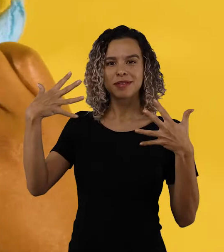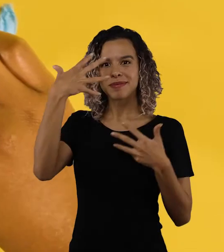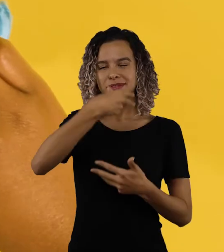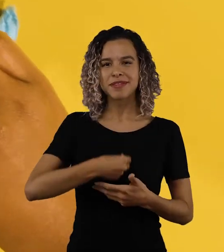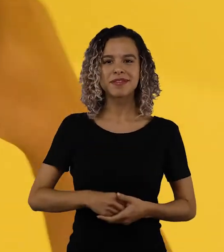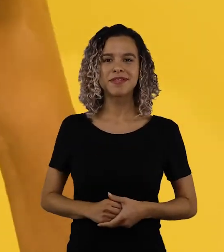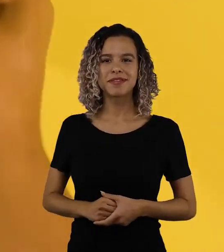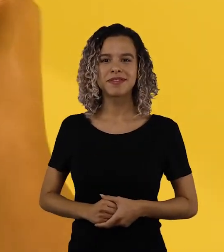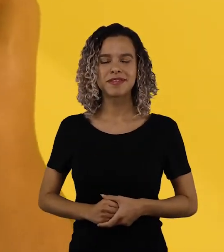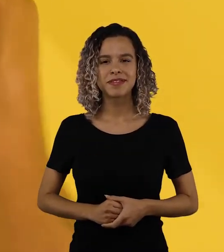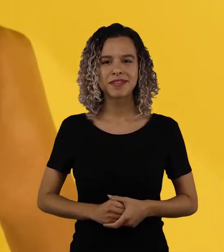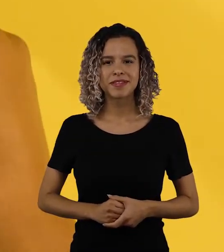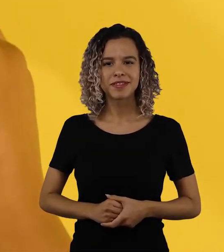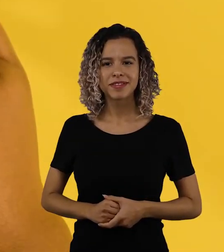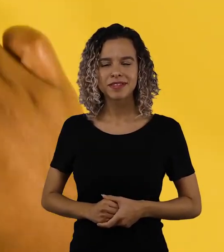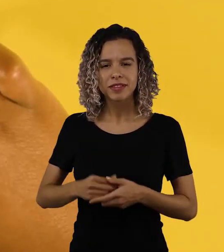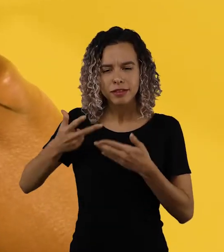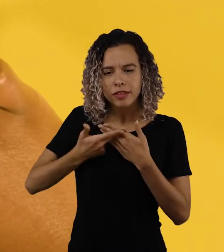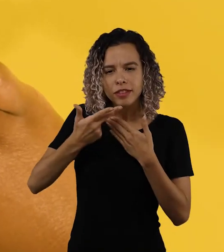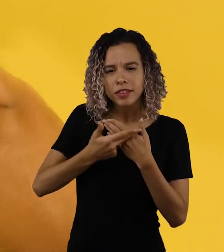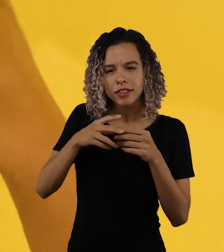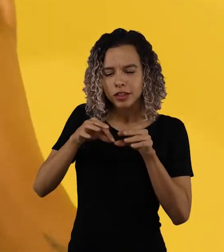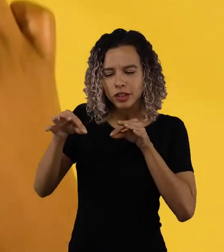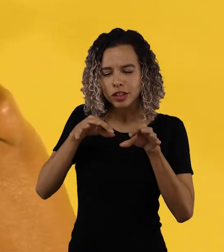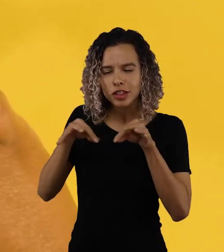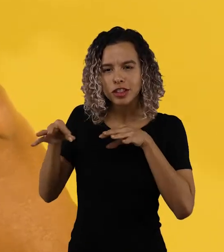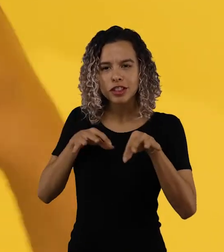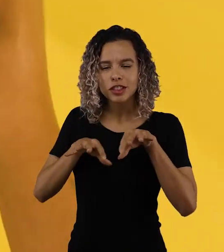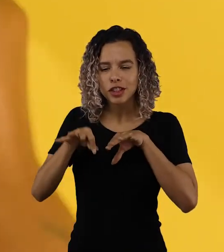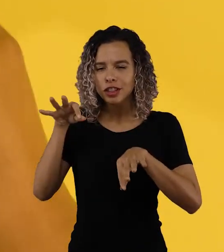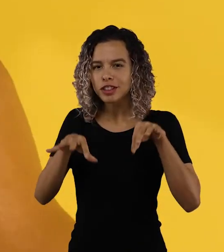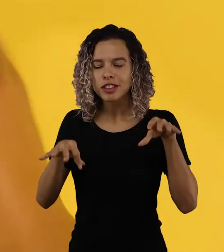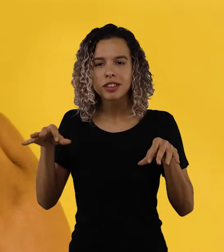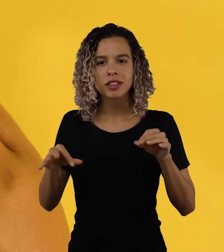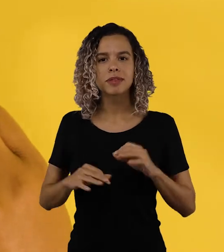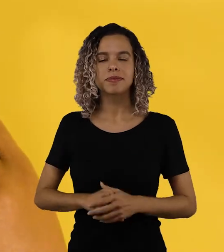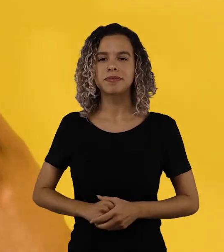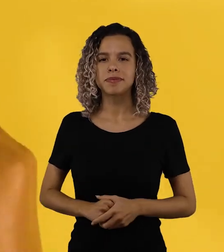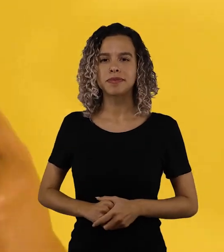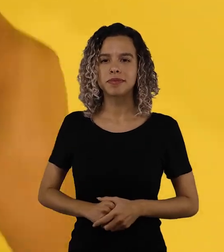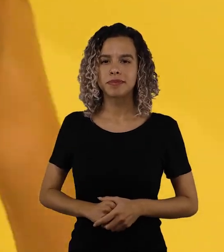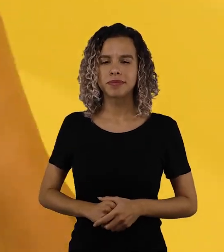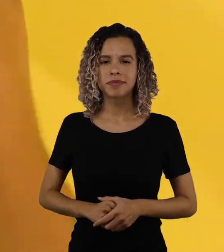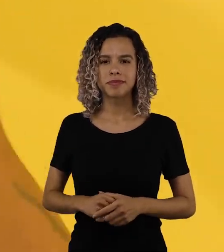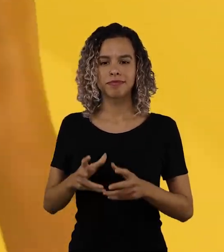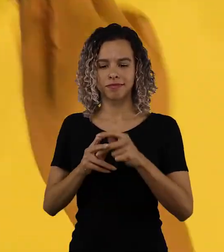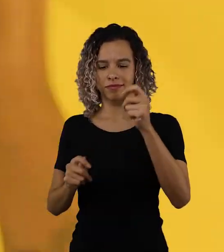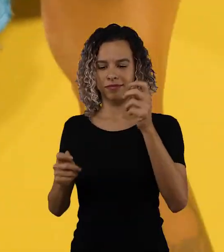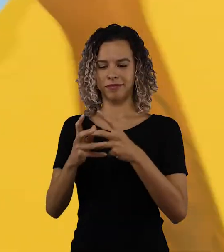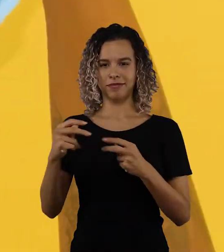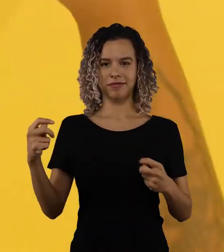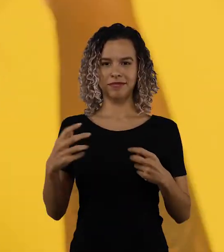aparecendo. Vai retirando os pedaços de linha com cuidado